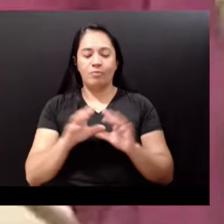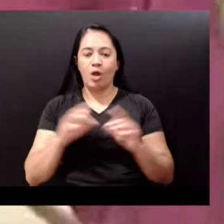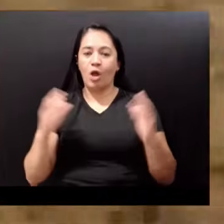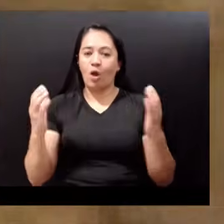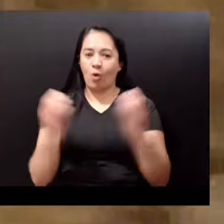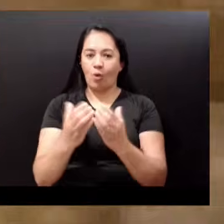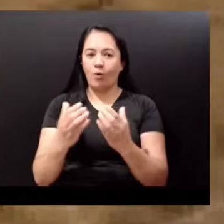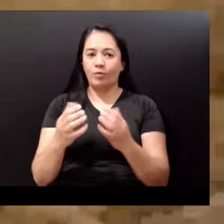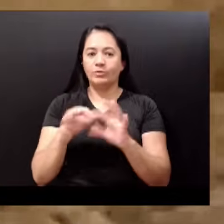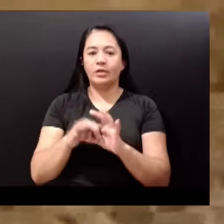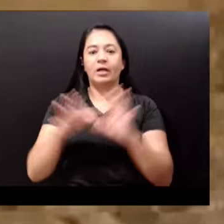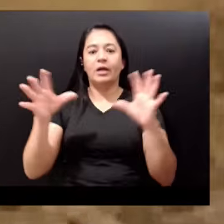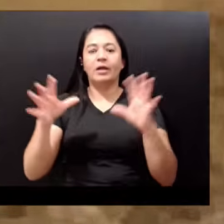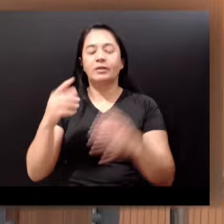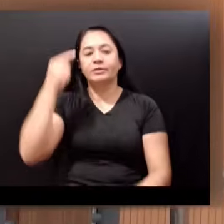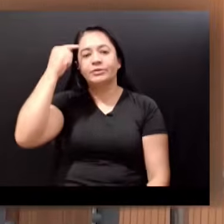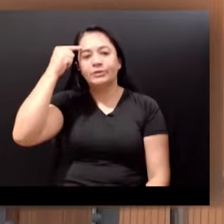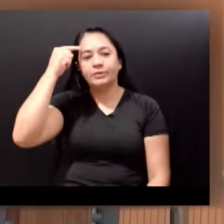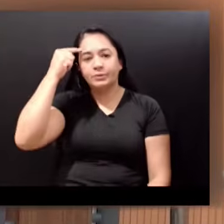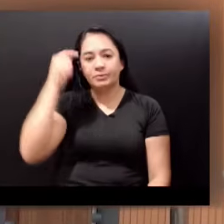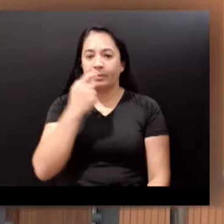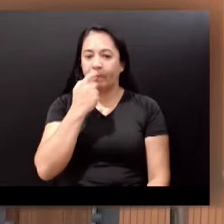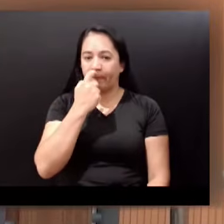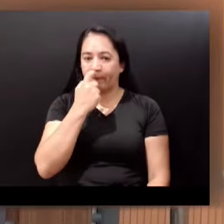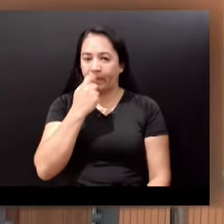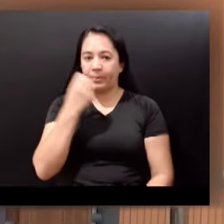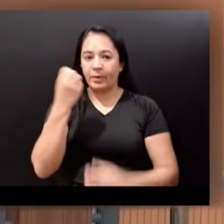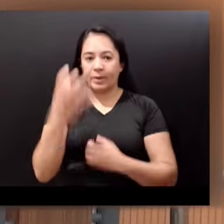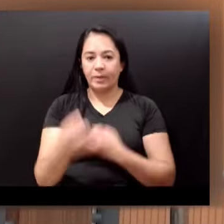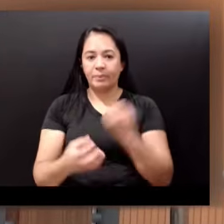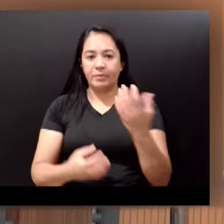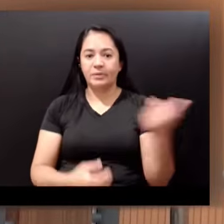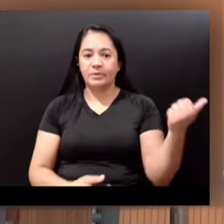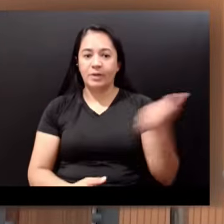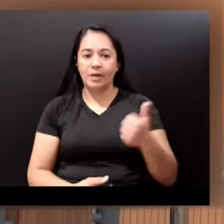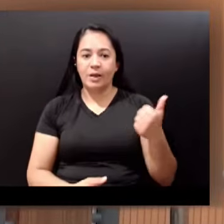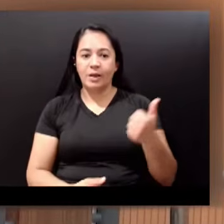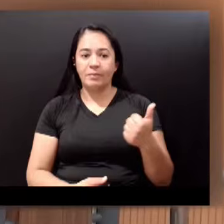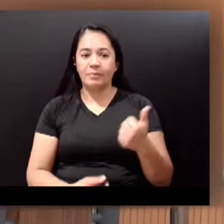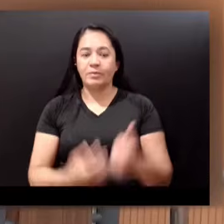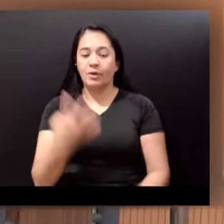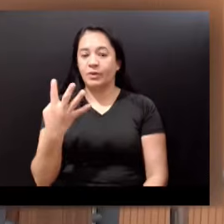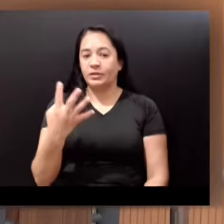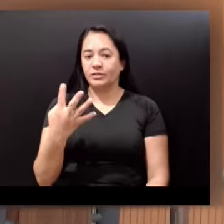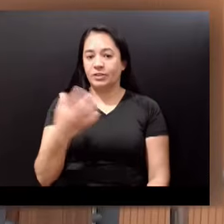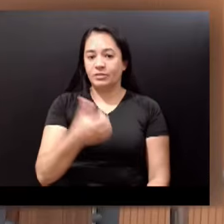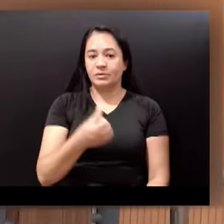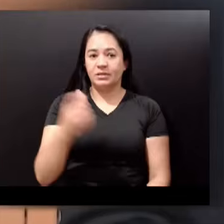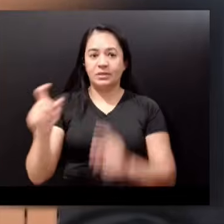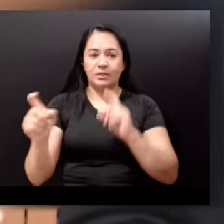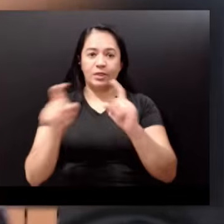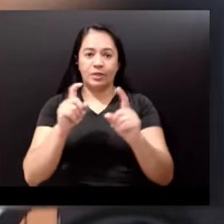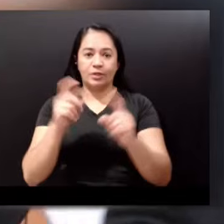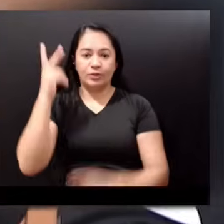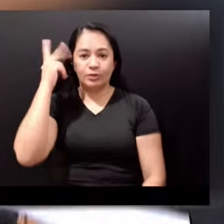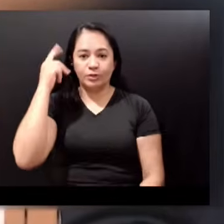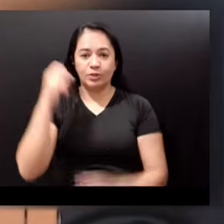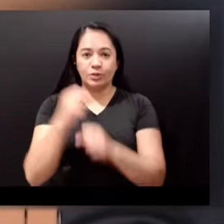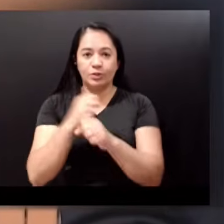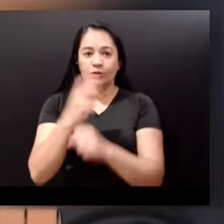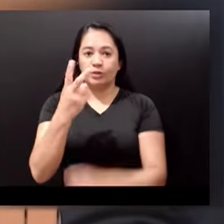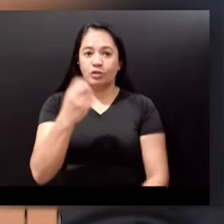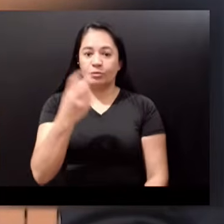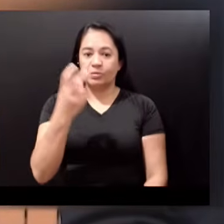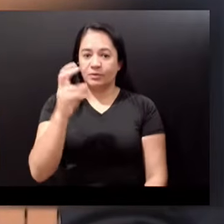de pensamento e expressão. A primeira parte da 46ª reunião ordinária de 2025 decretou